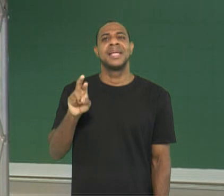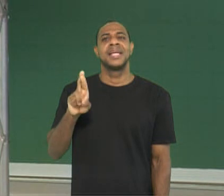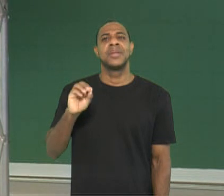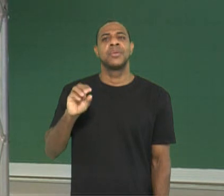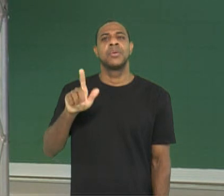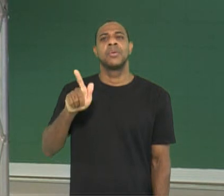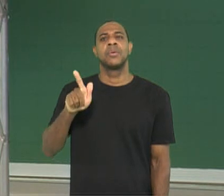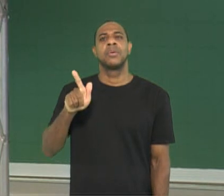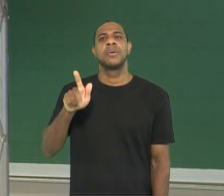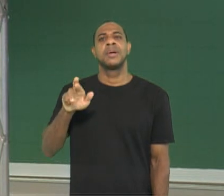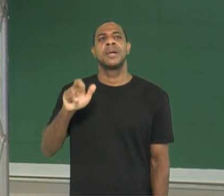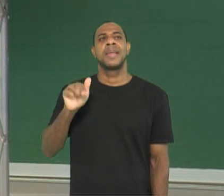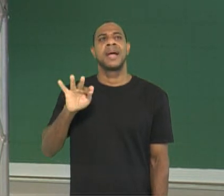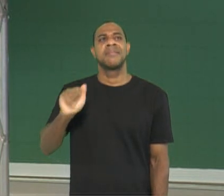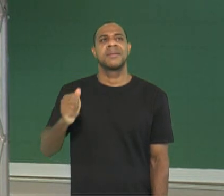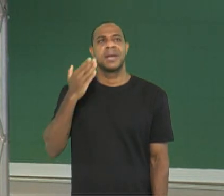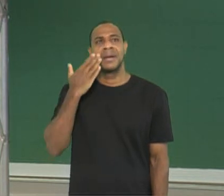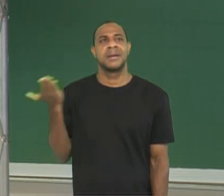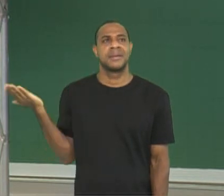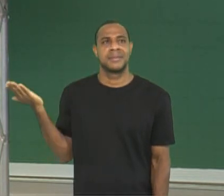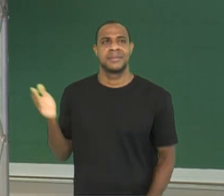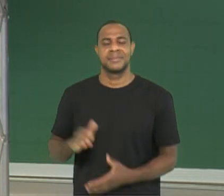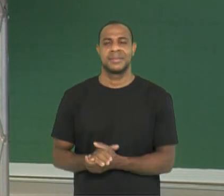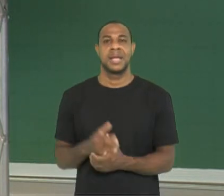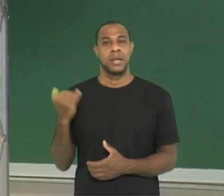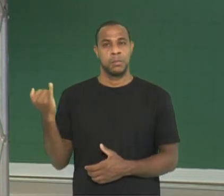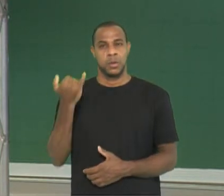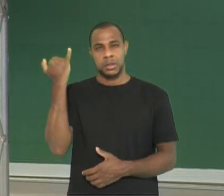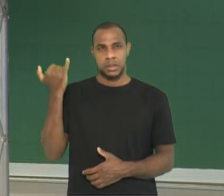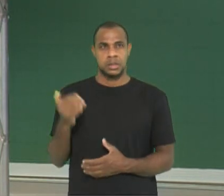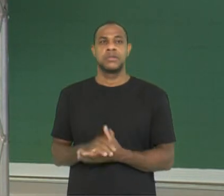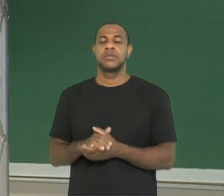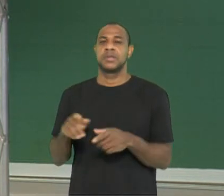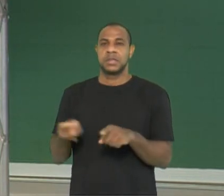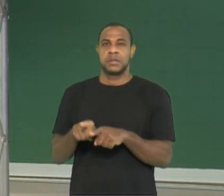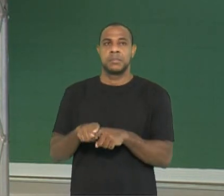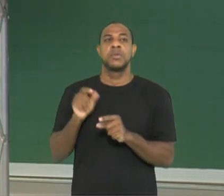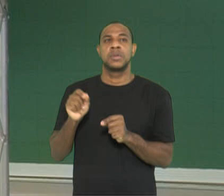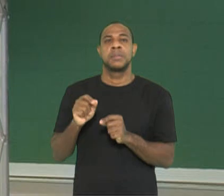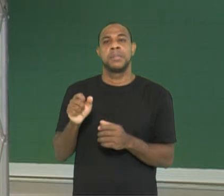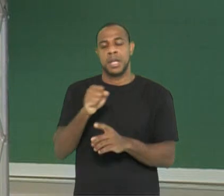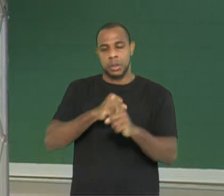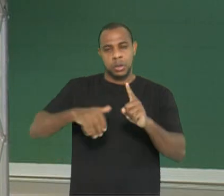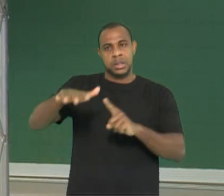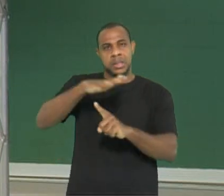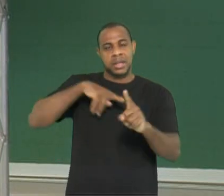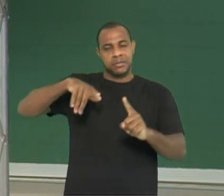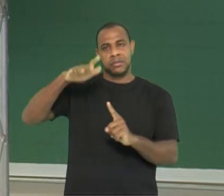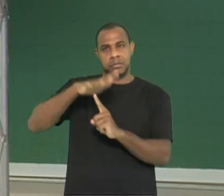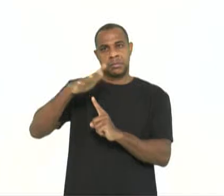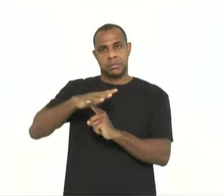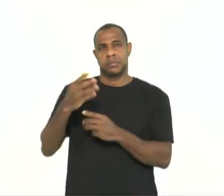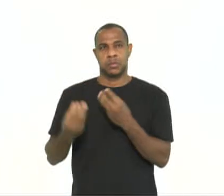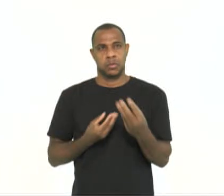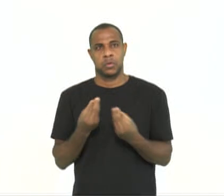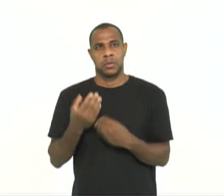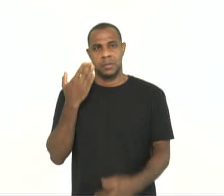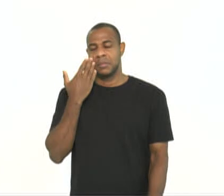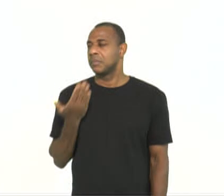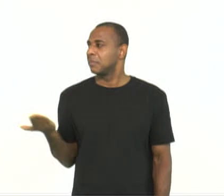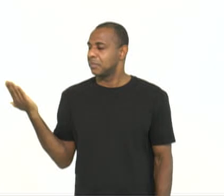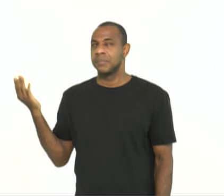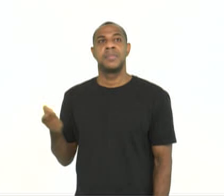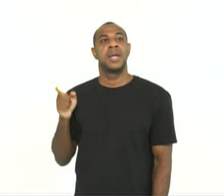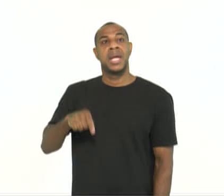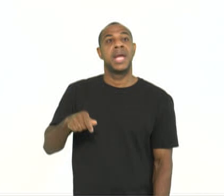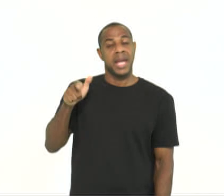a rede de drenagem do estado do Paraná e também a sua importância para a sociedade. Olha aqui, ó, bacia hidrográfica